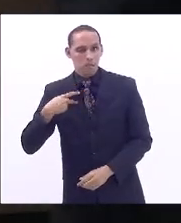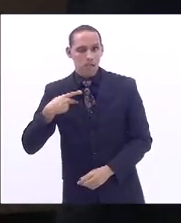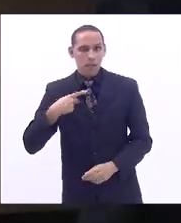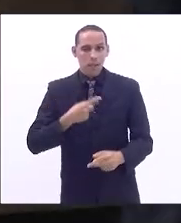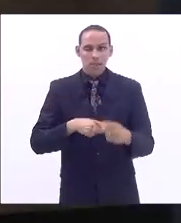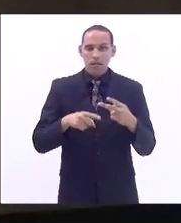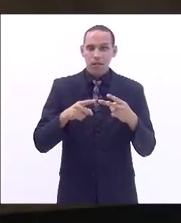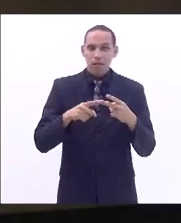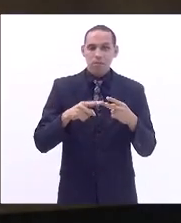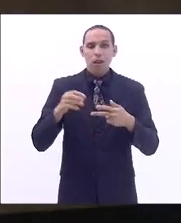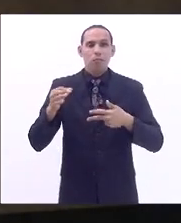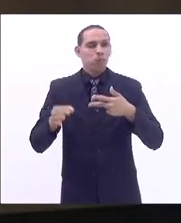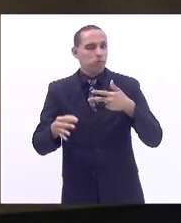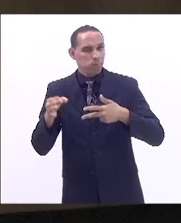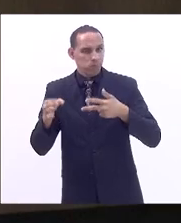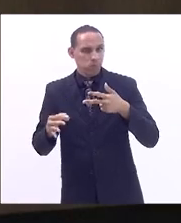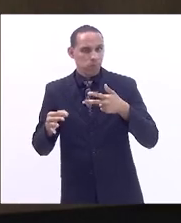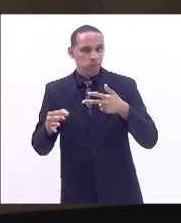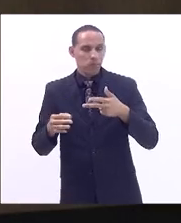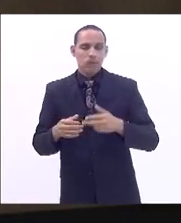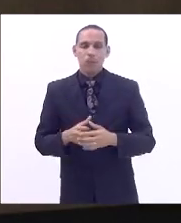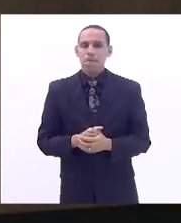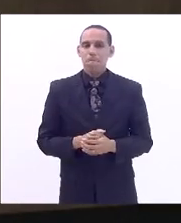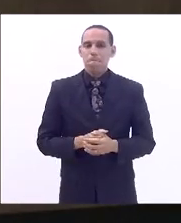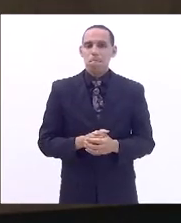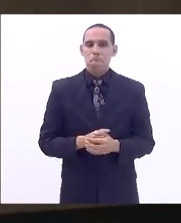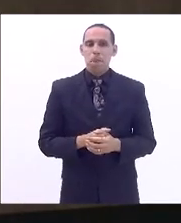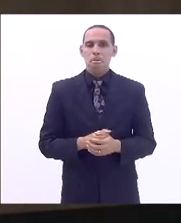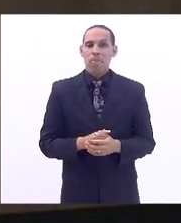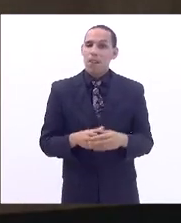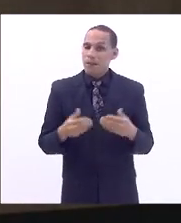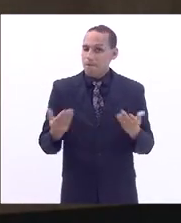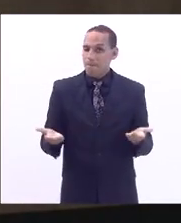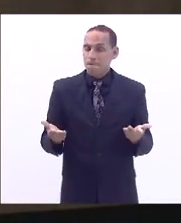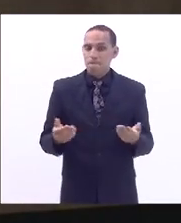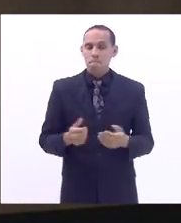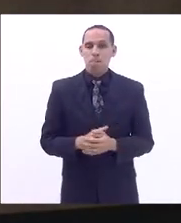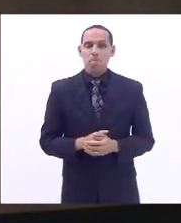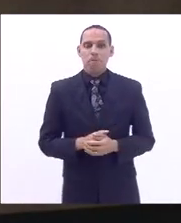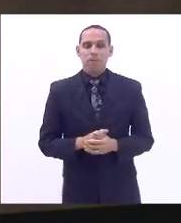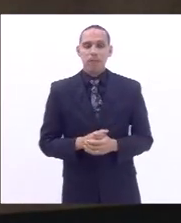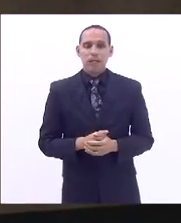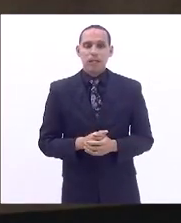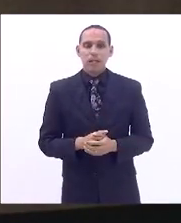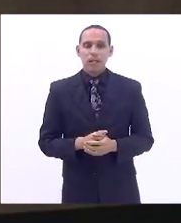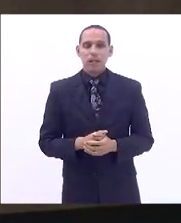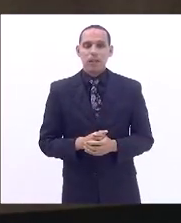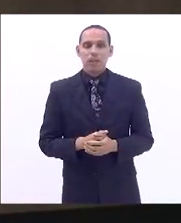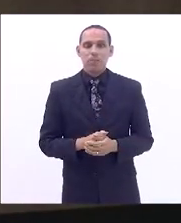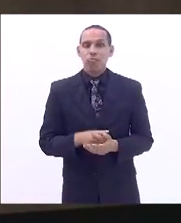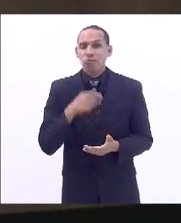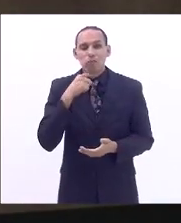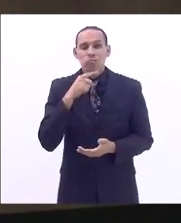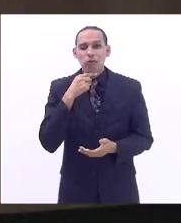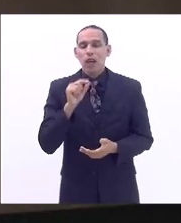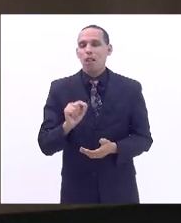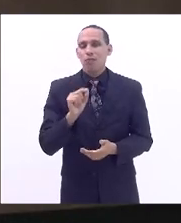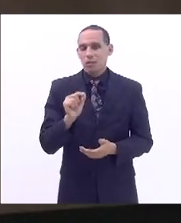quanto ao poder judiciário sendo assim é é incabível